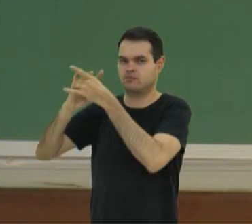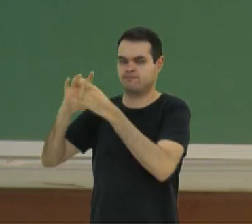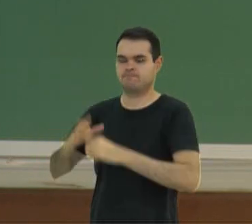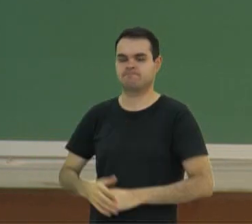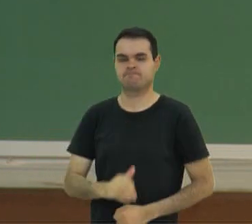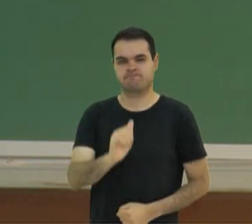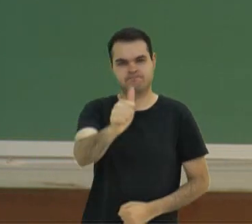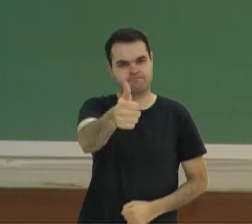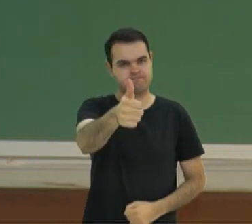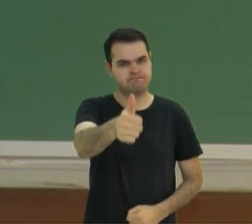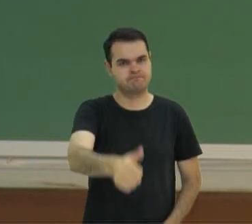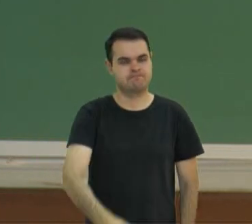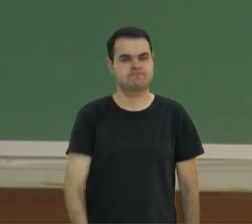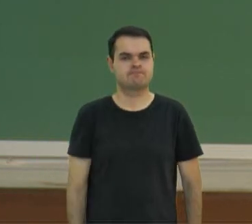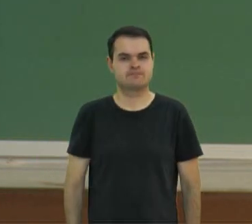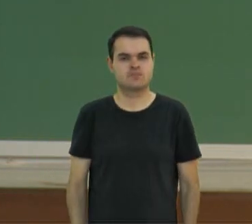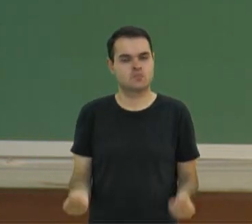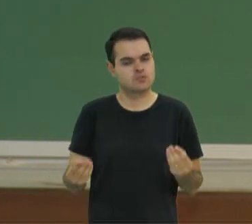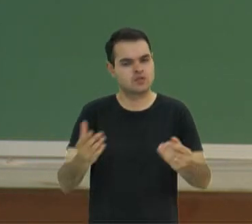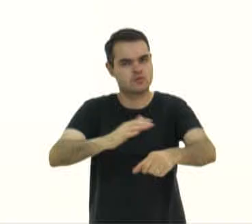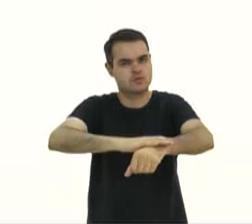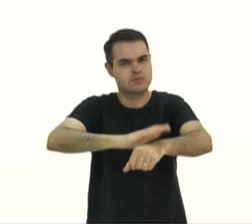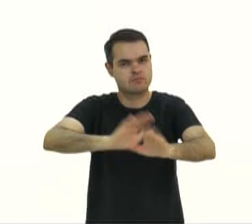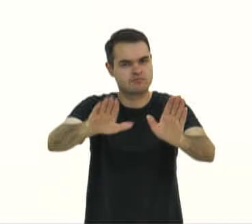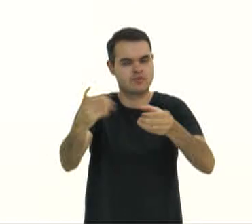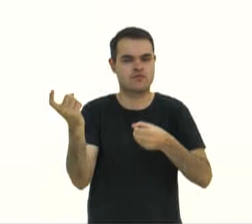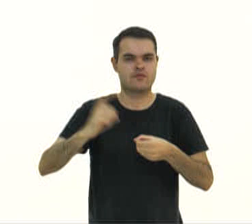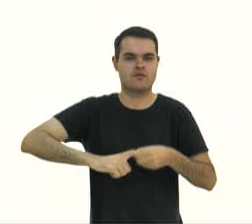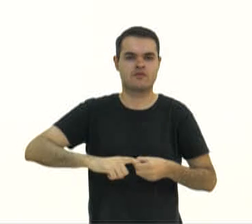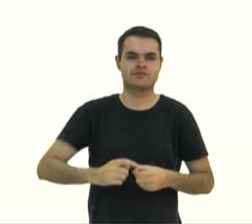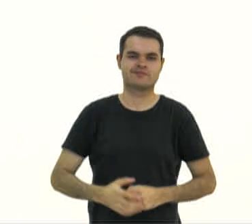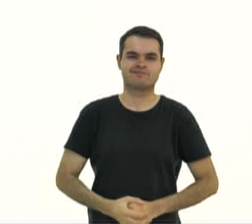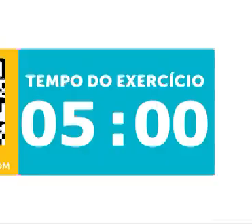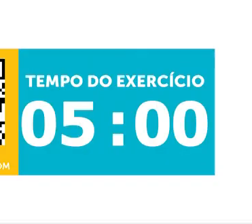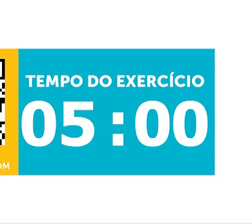questão, beleza? Eu dou um tempinho para vocês e daqui a pouco a gente volta.